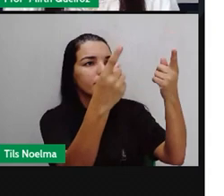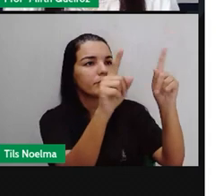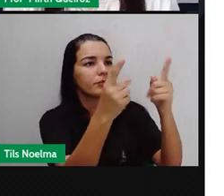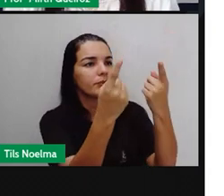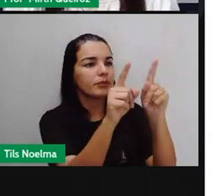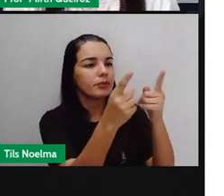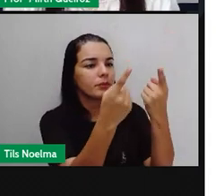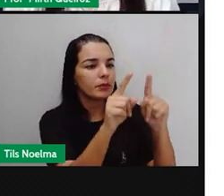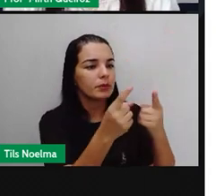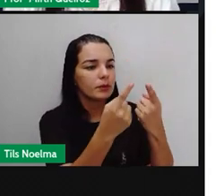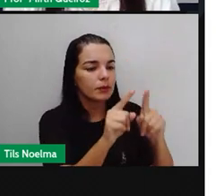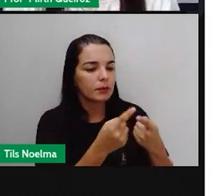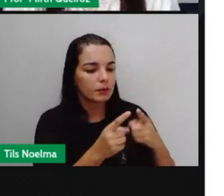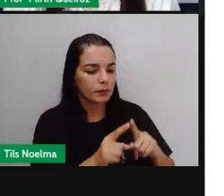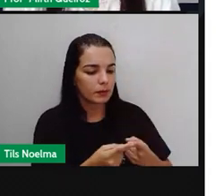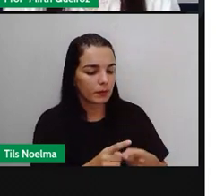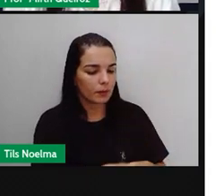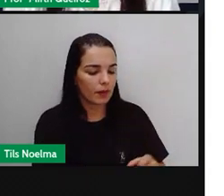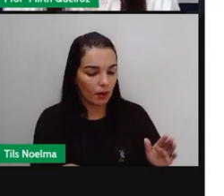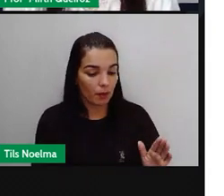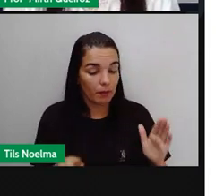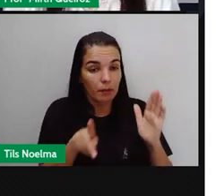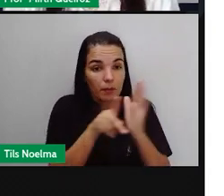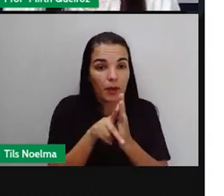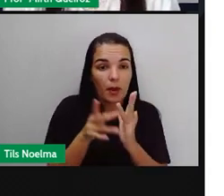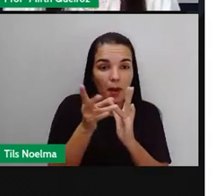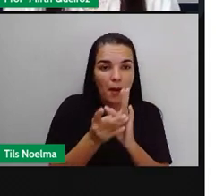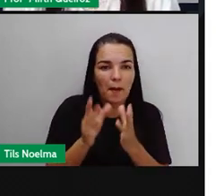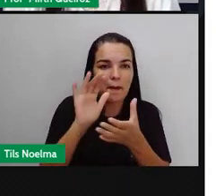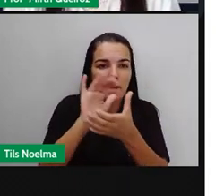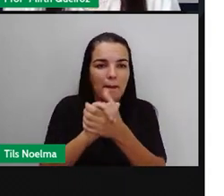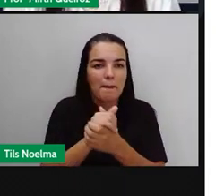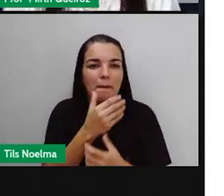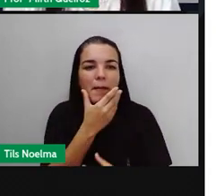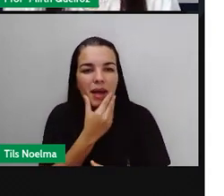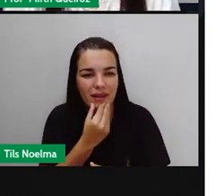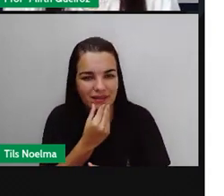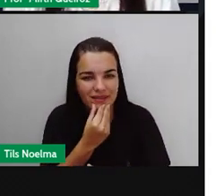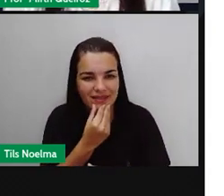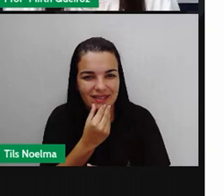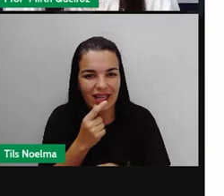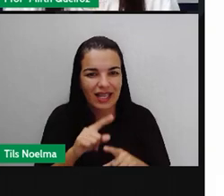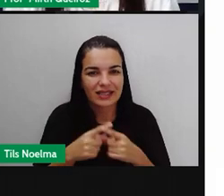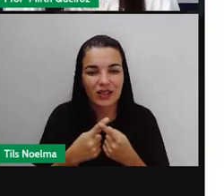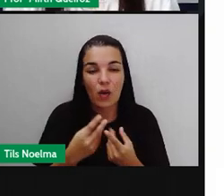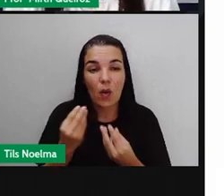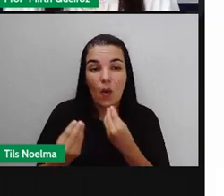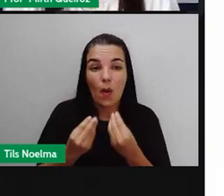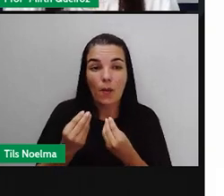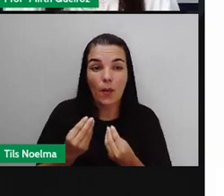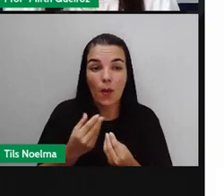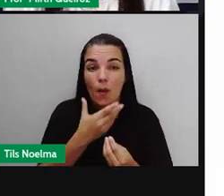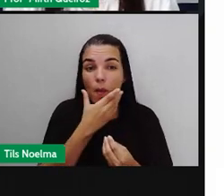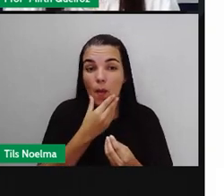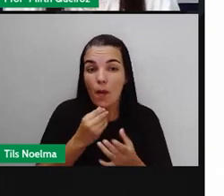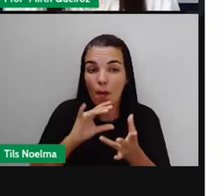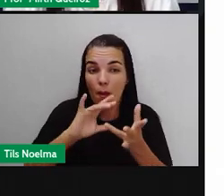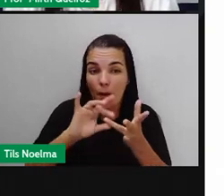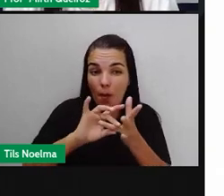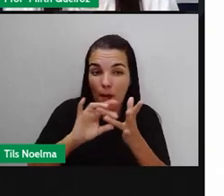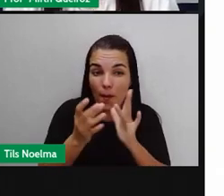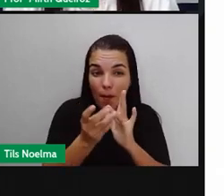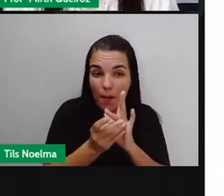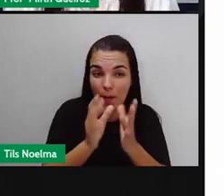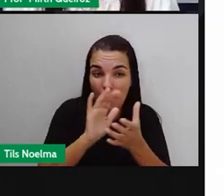a se comportar depois de casado? Quando ele descobriu aí que havia essa máquina de tear e que ela tinha esse poder